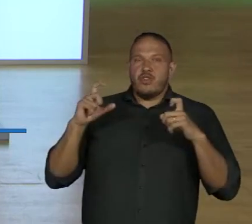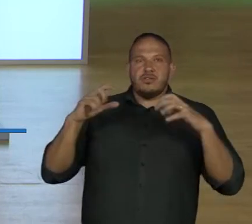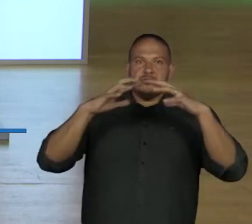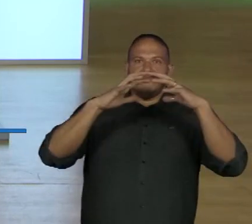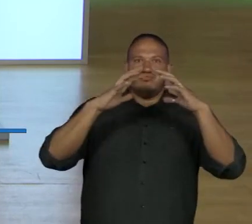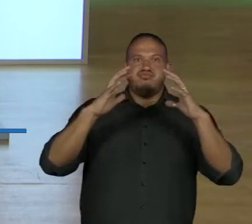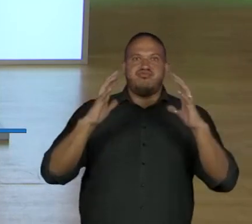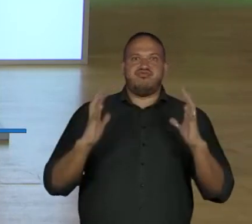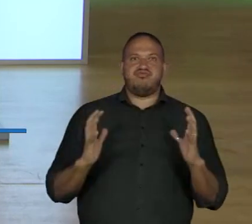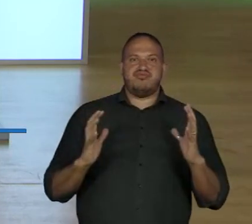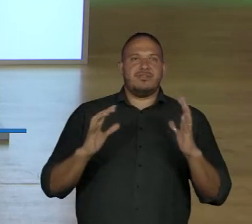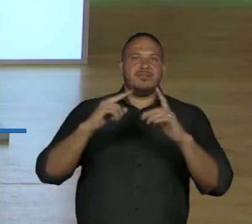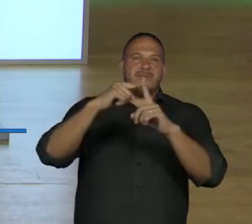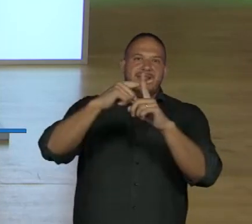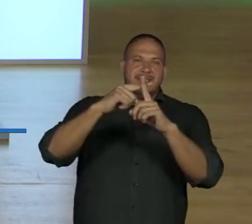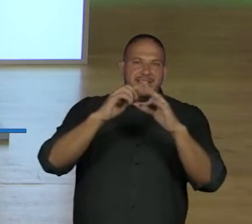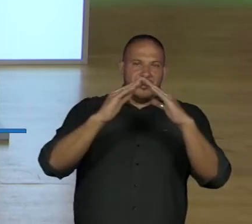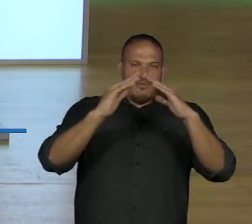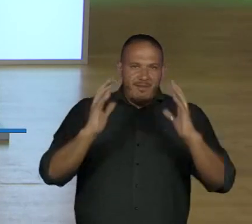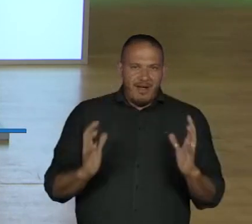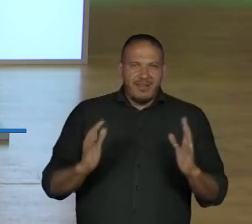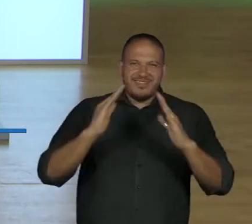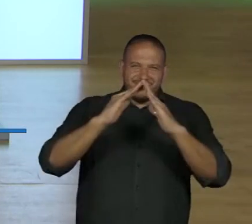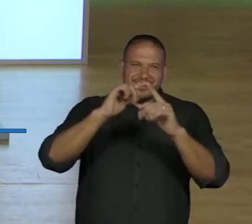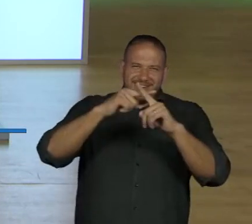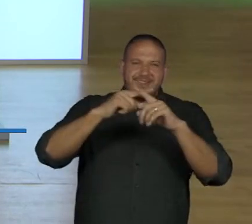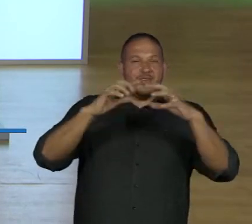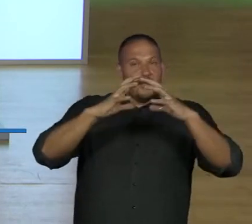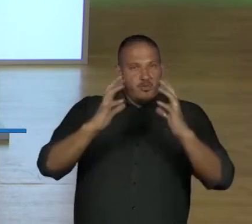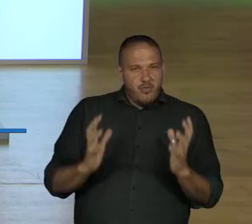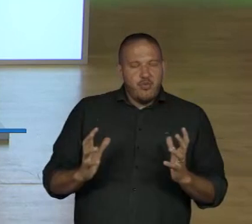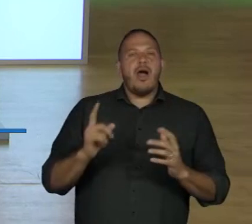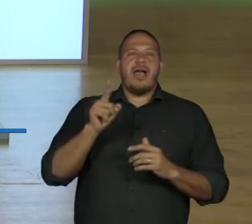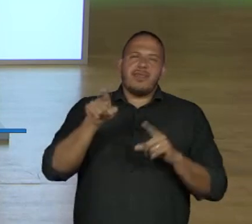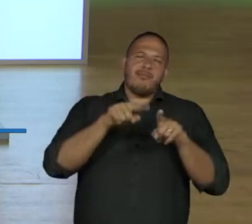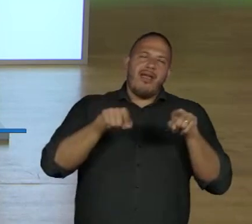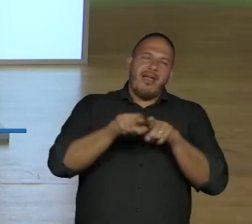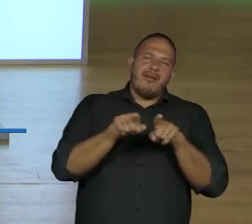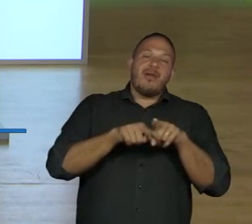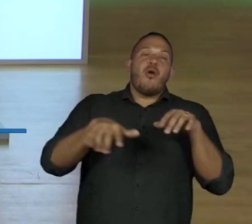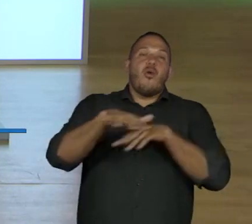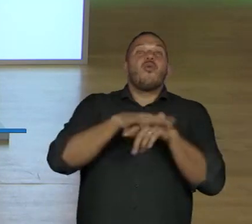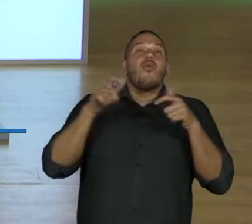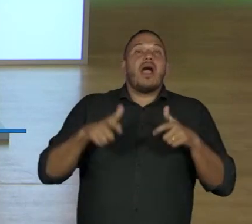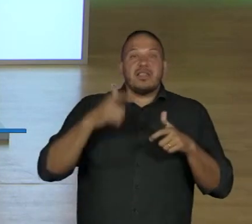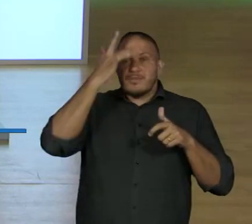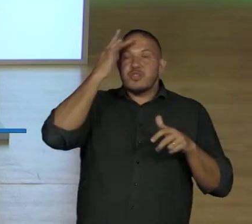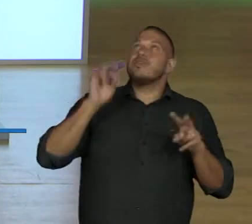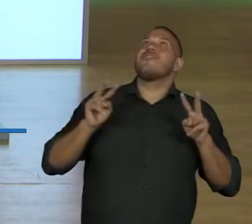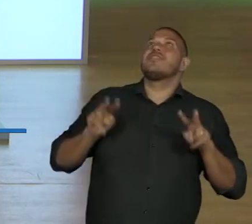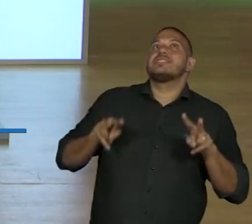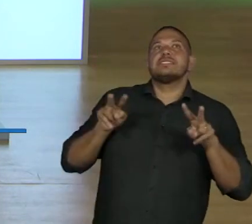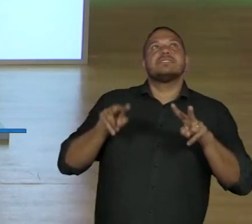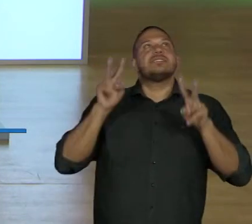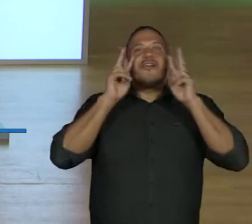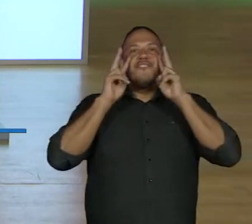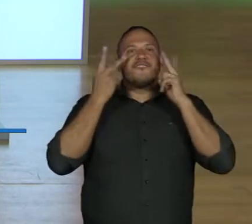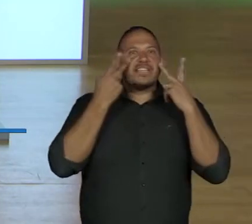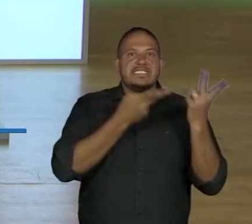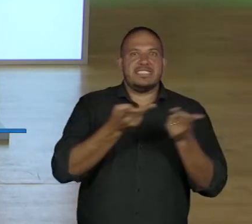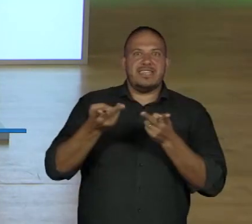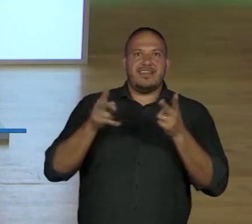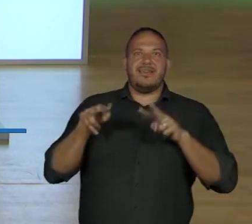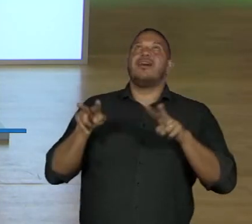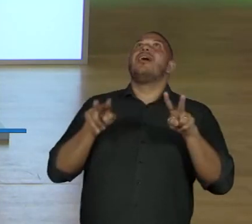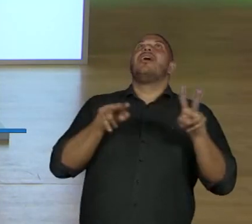Que mais do que a questão da religião, também é um ponto turístico, né, professora? O Gabriel diz que relaxaram. Alguns